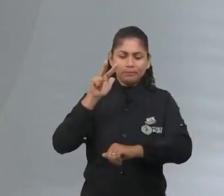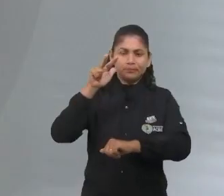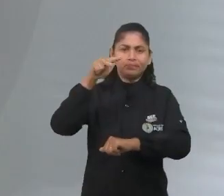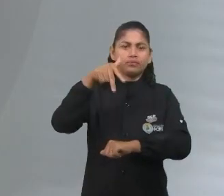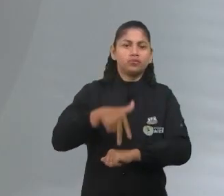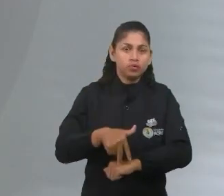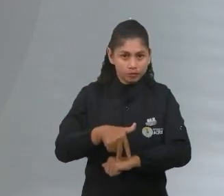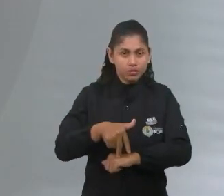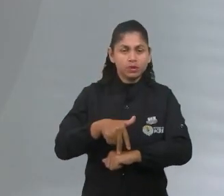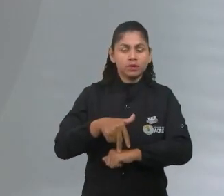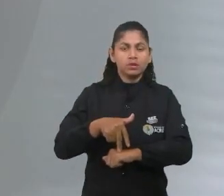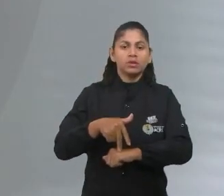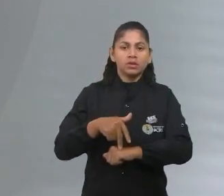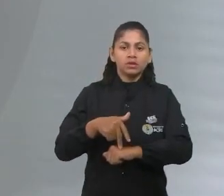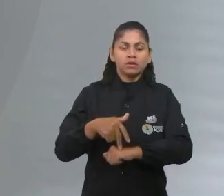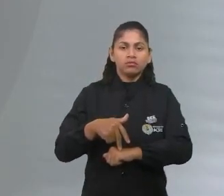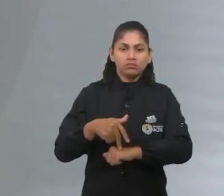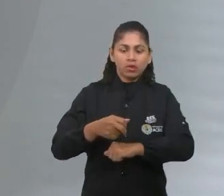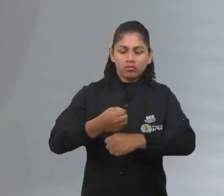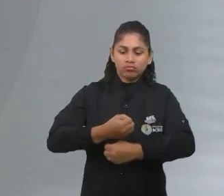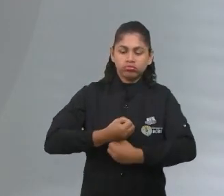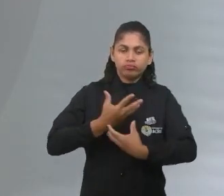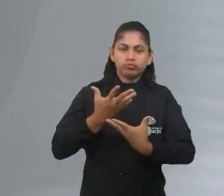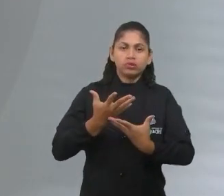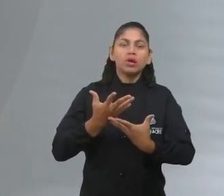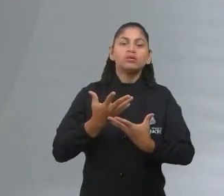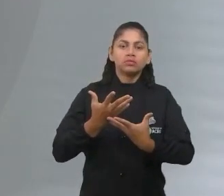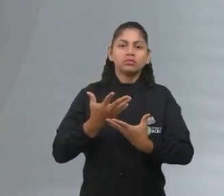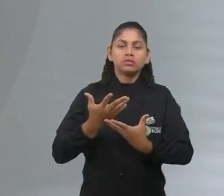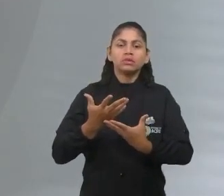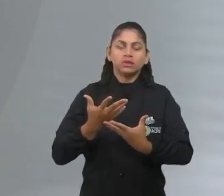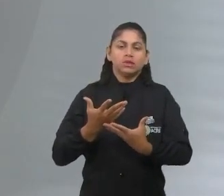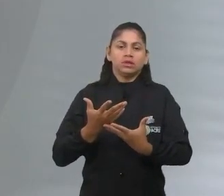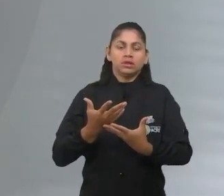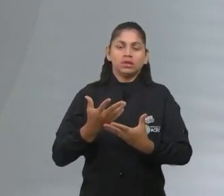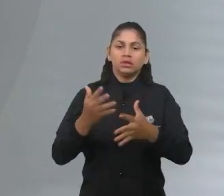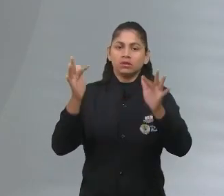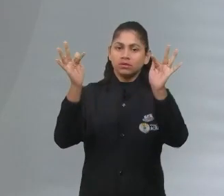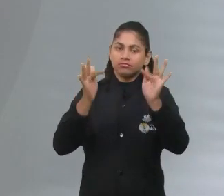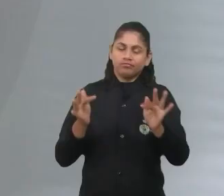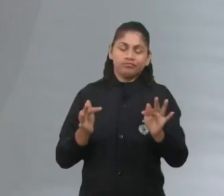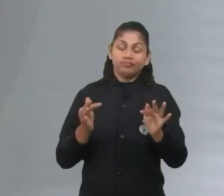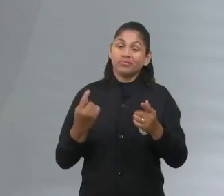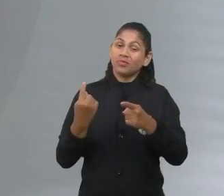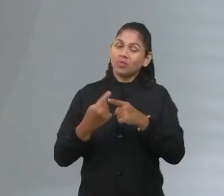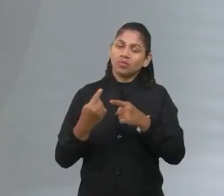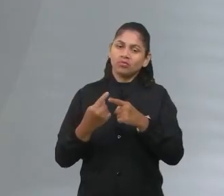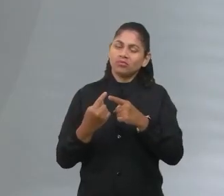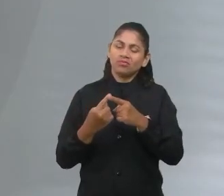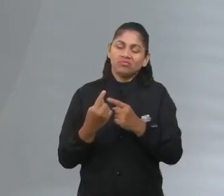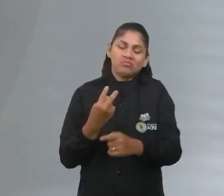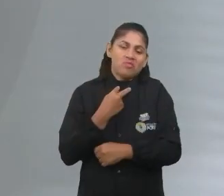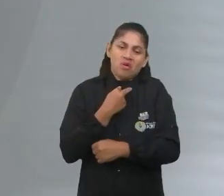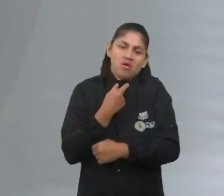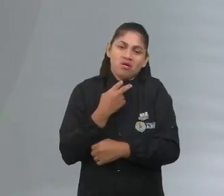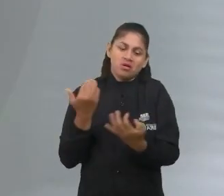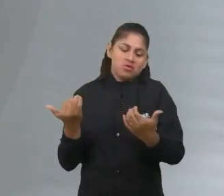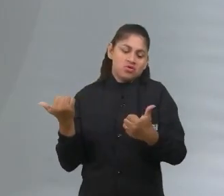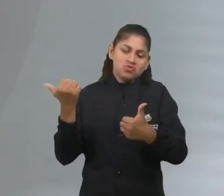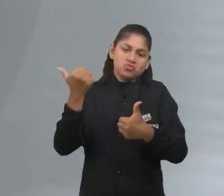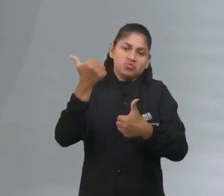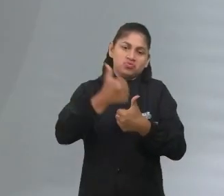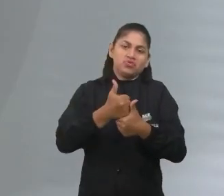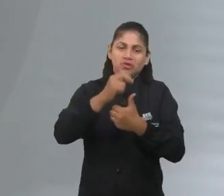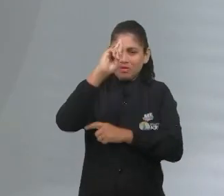para construir a felicidade. Porque a gente não pode substituir a razão por outra coisa. Agora, nós temos